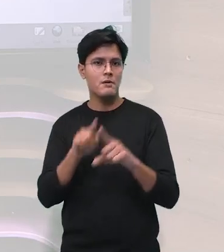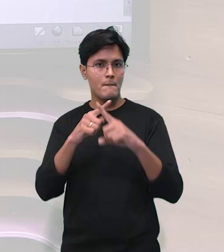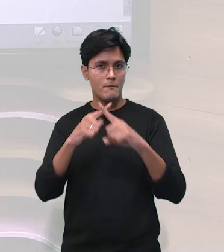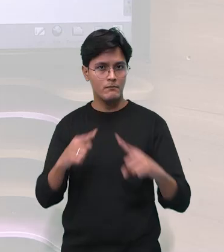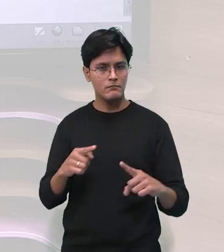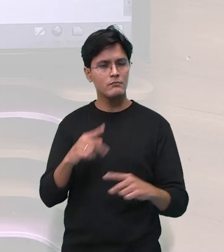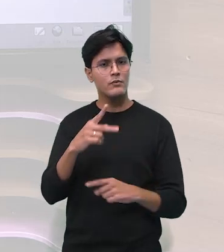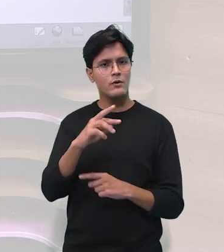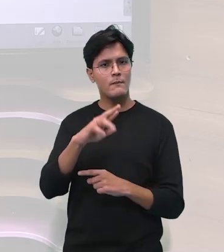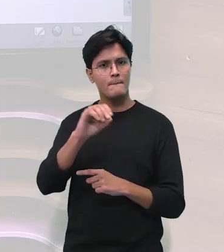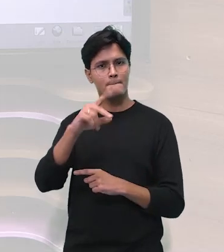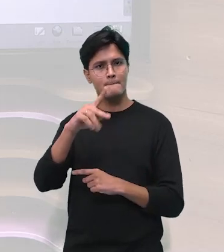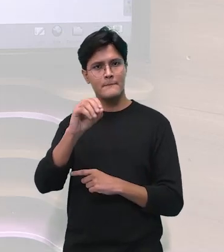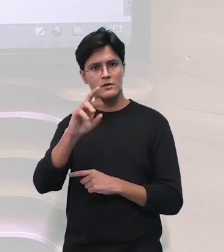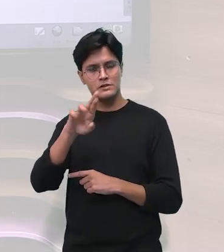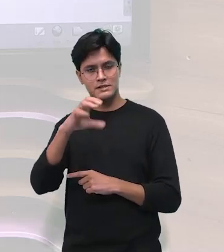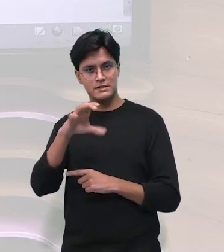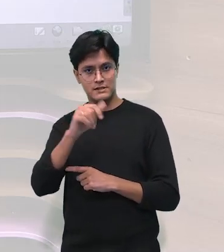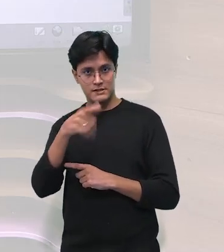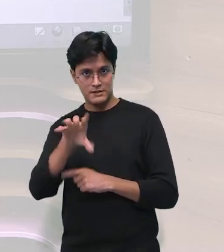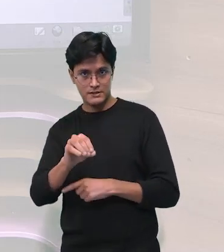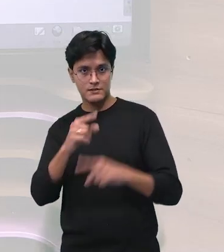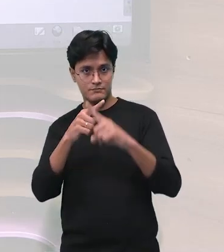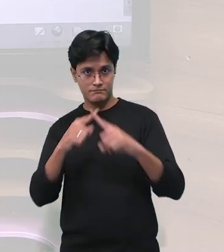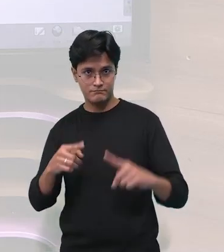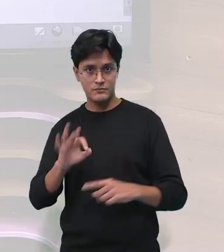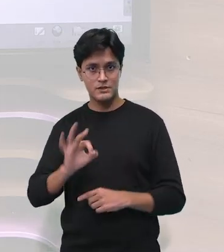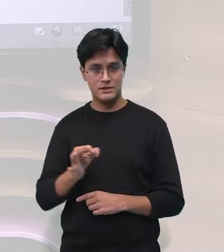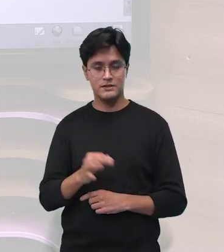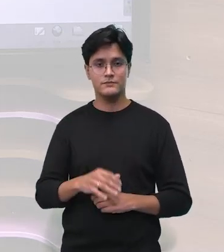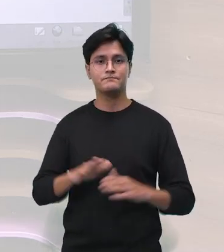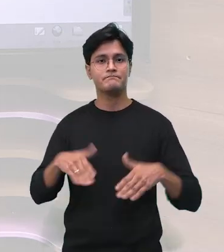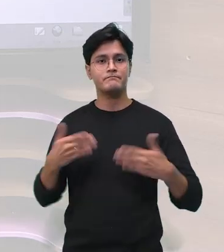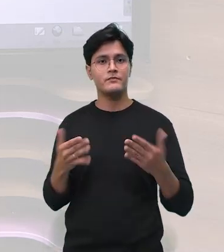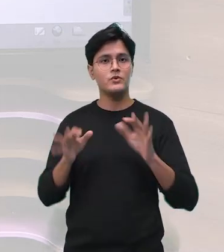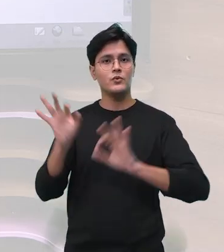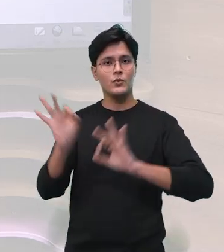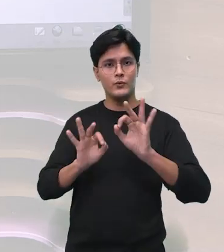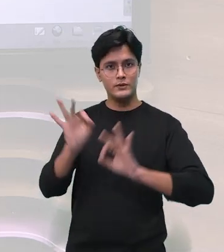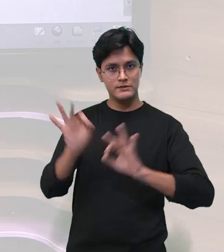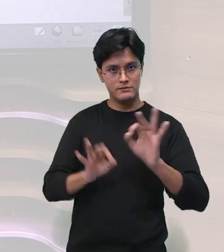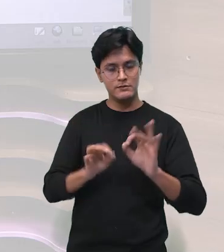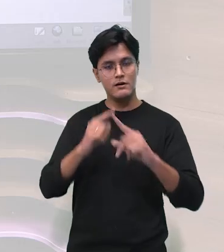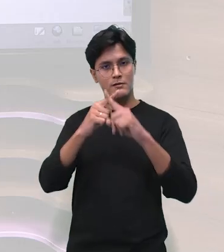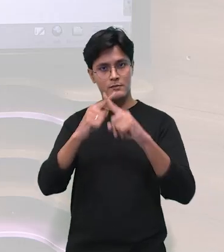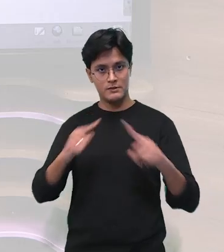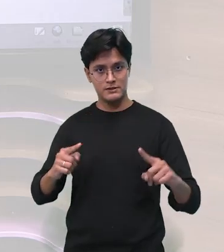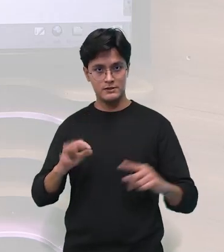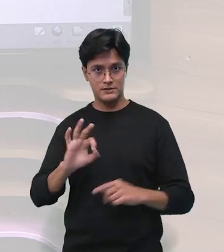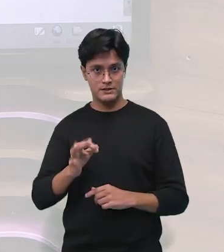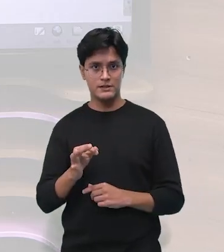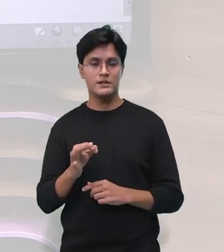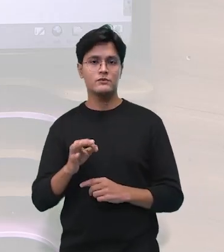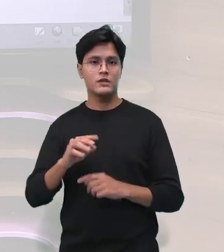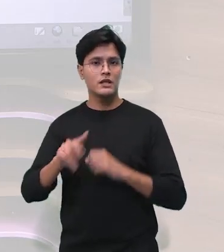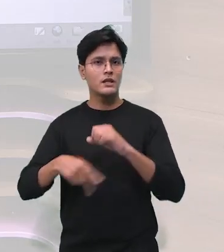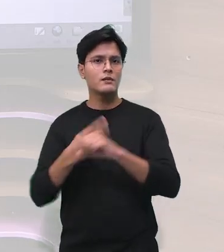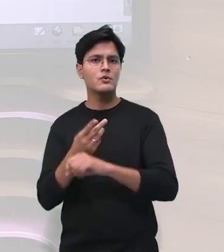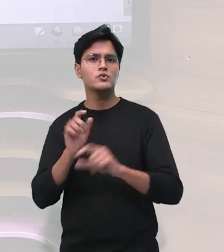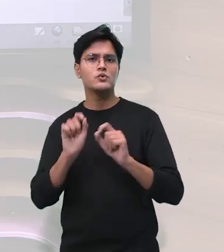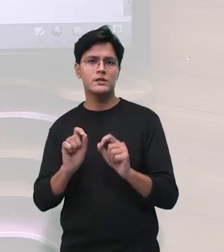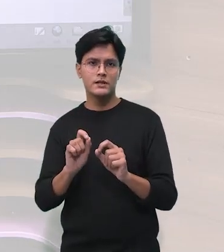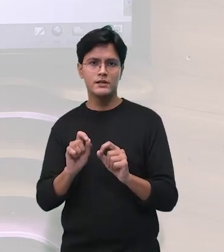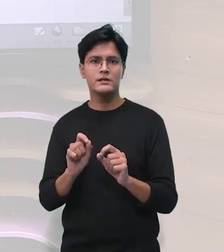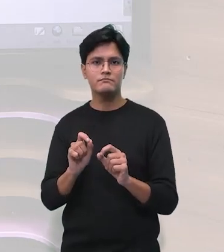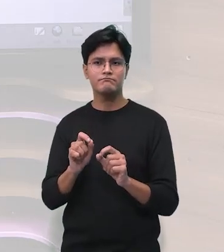poder trabalhar, tá? Então você vai montar aqui a proporção, tá? E em seguida localizar